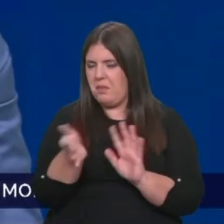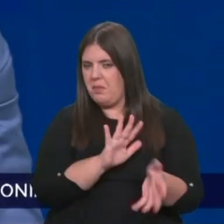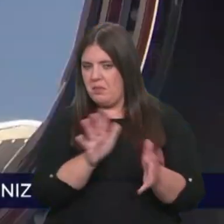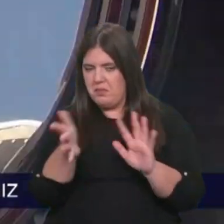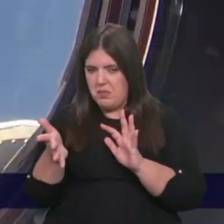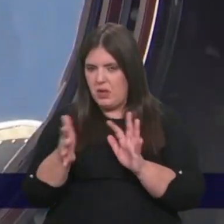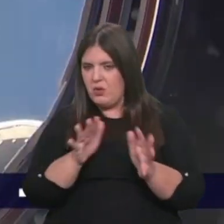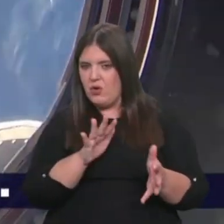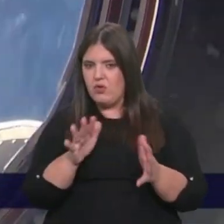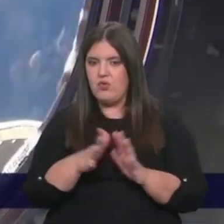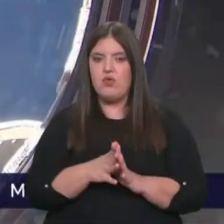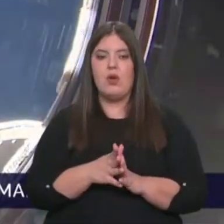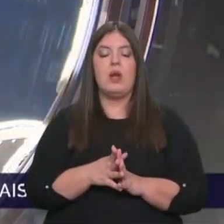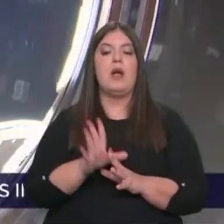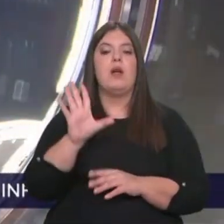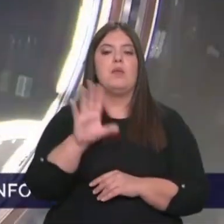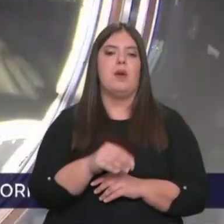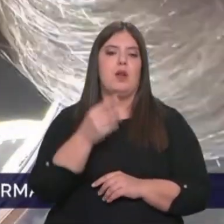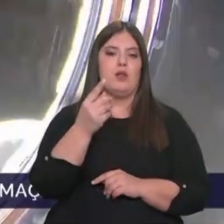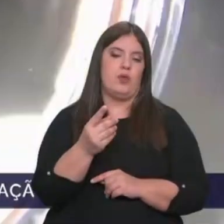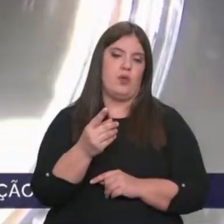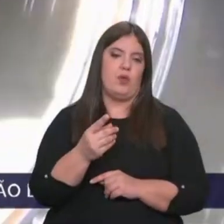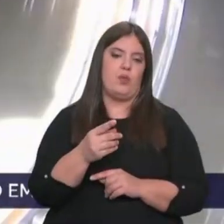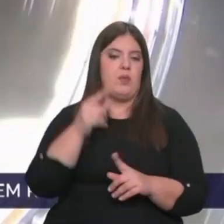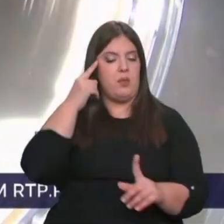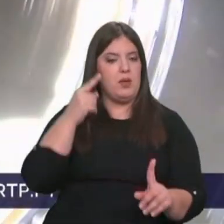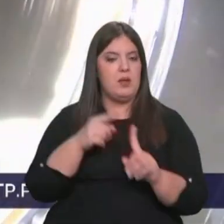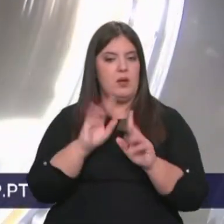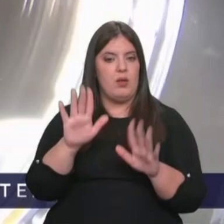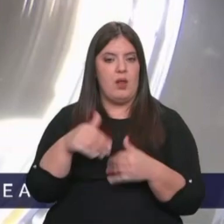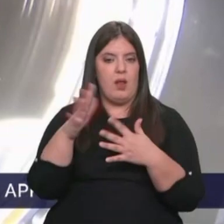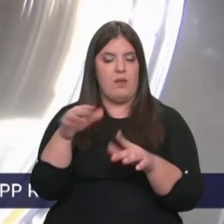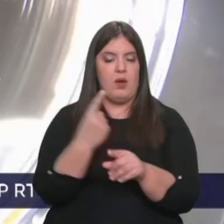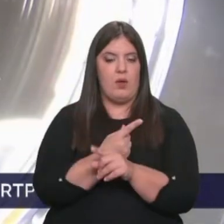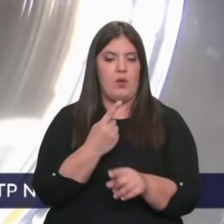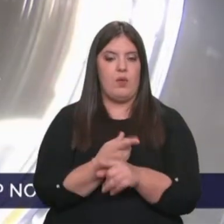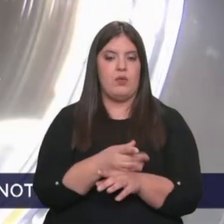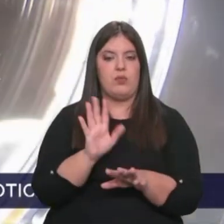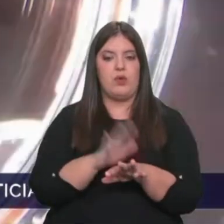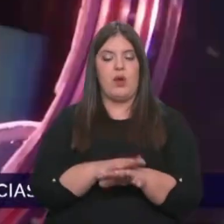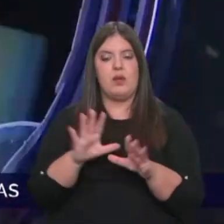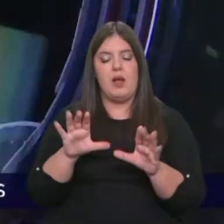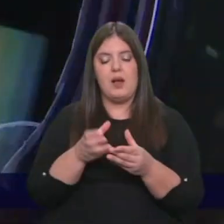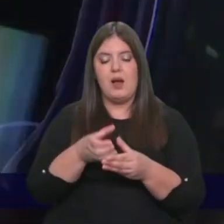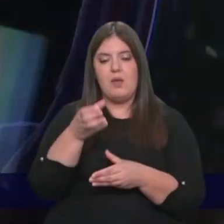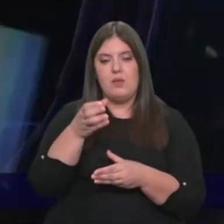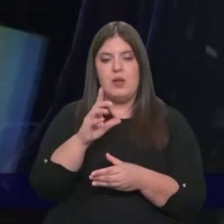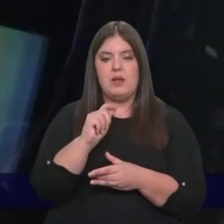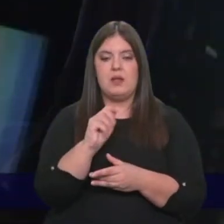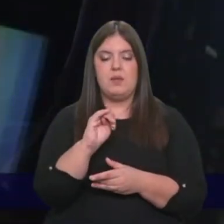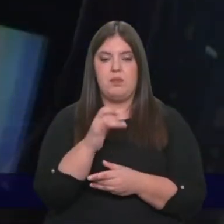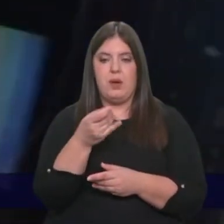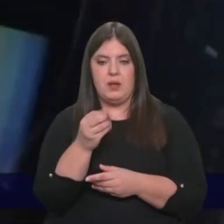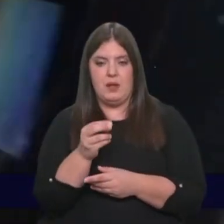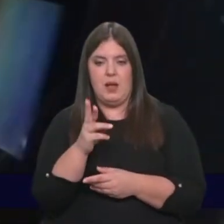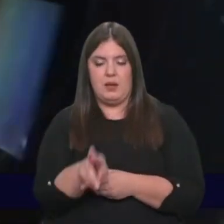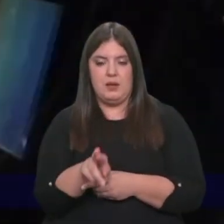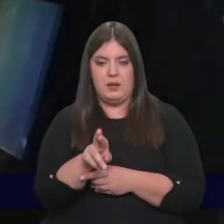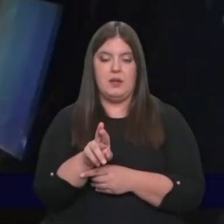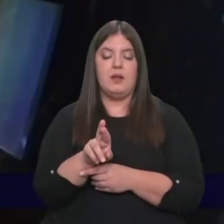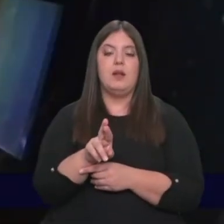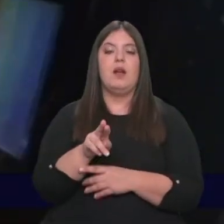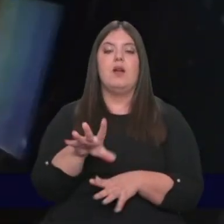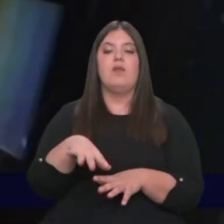mais uma missão de abastecimento, através desta cápsula que nós estamos a ver, da SpaceX, vai levar cerca de